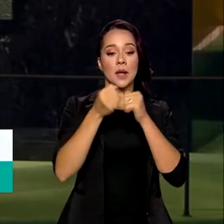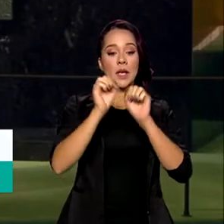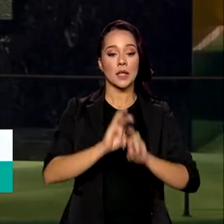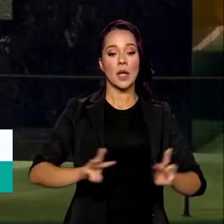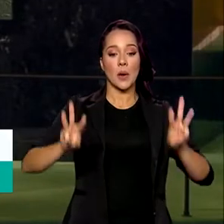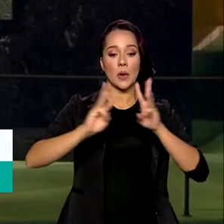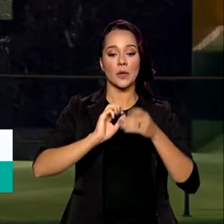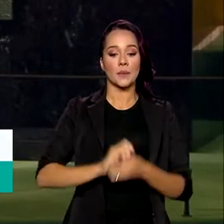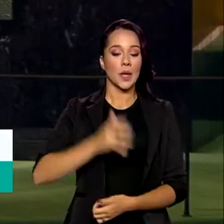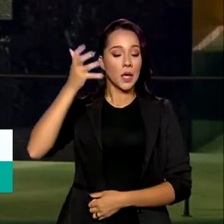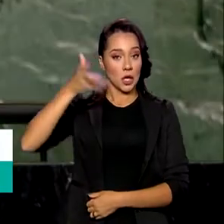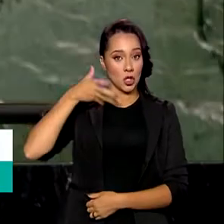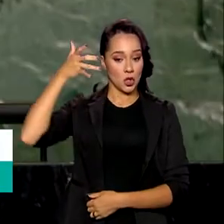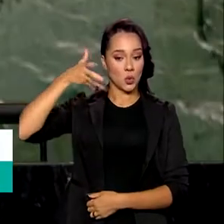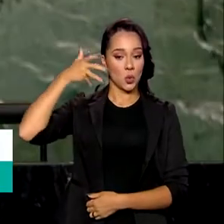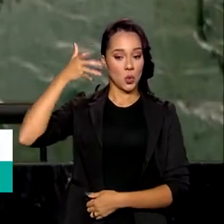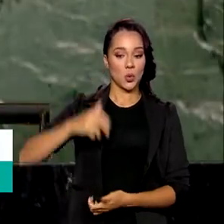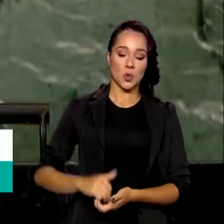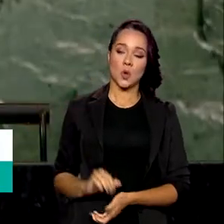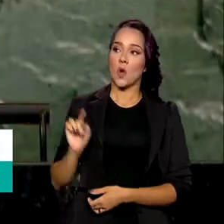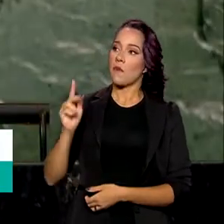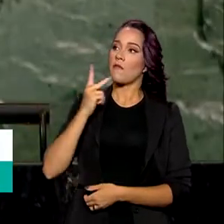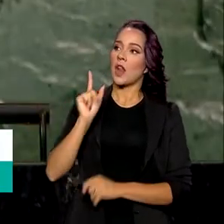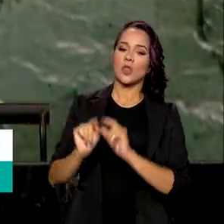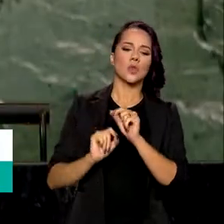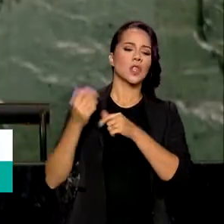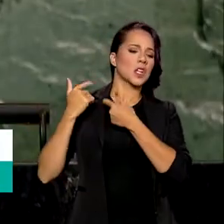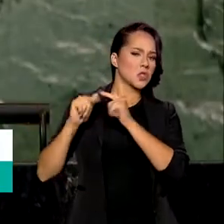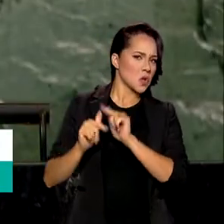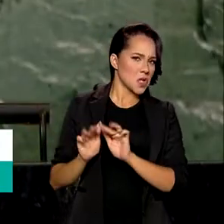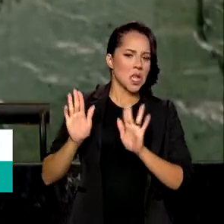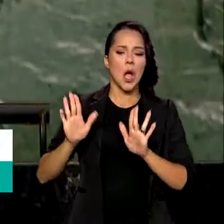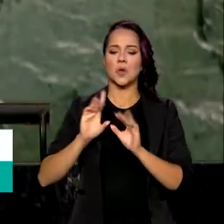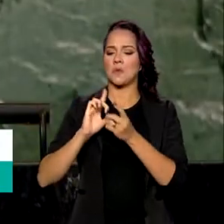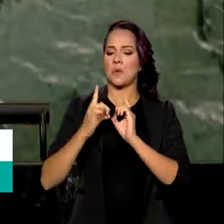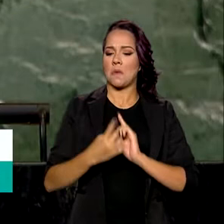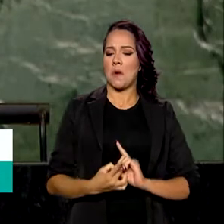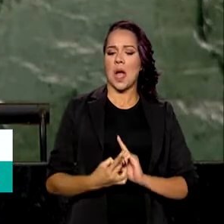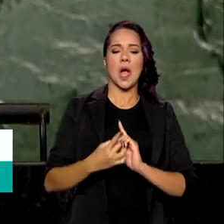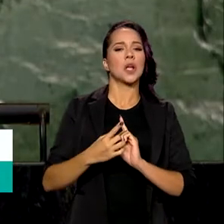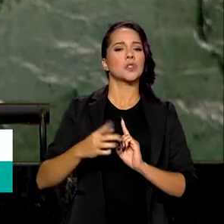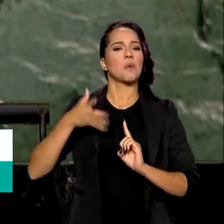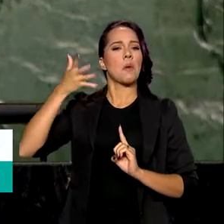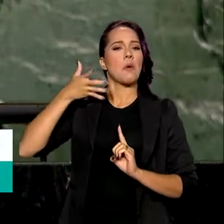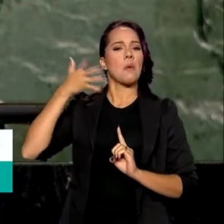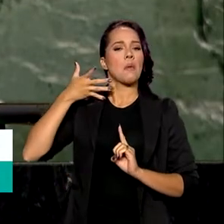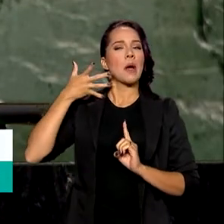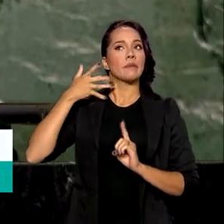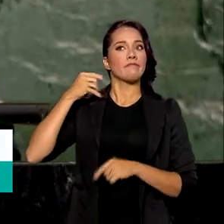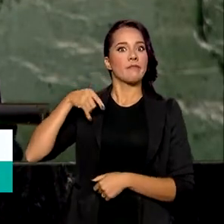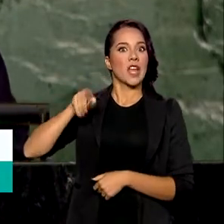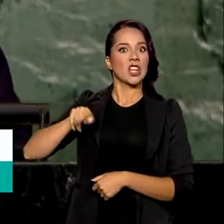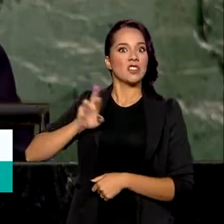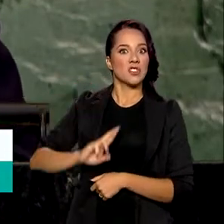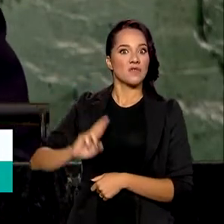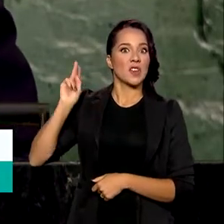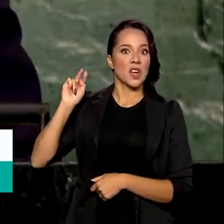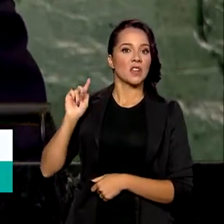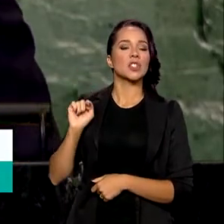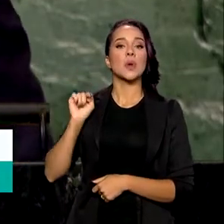em um discurso contundente desses planos o Tom tradicional mente diplomático usado pelos participantes do debate